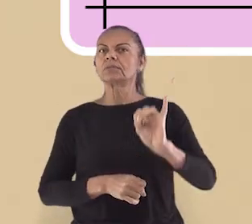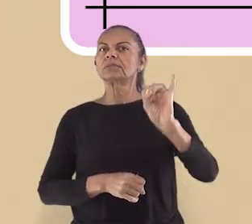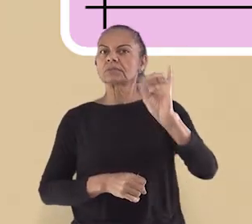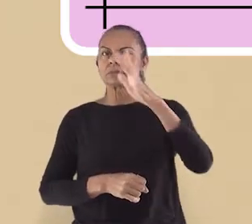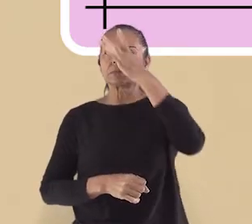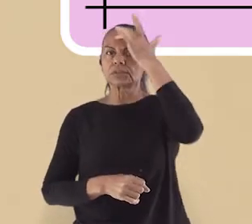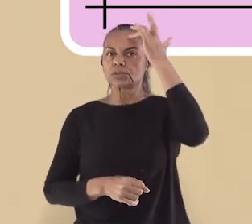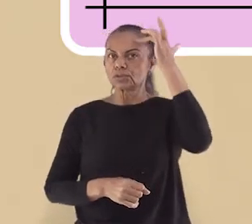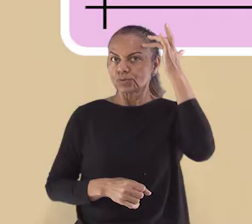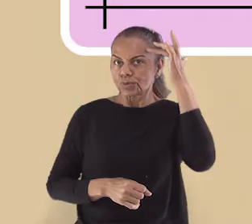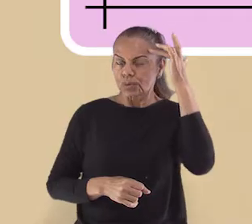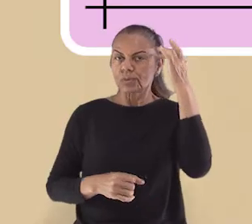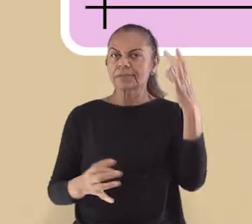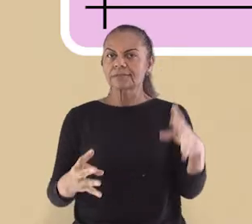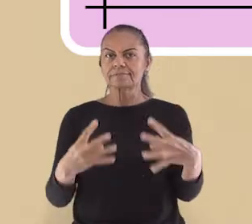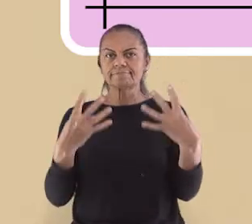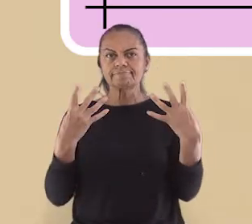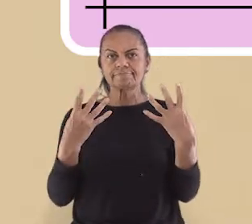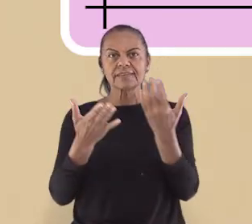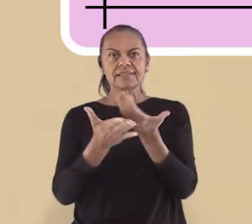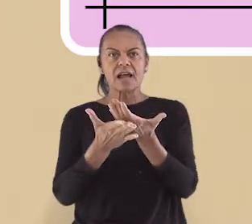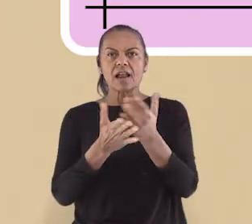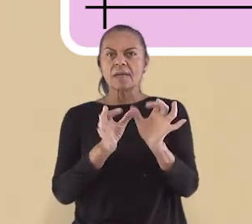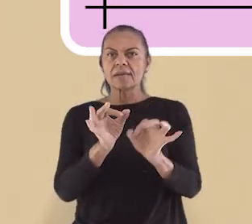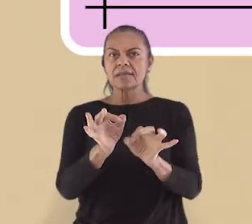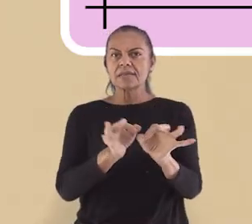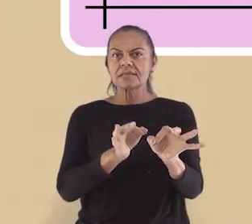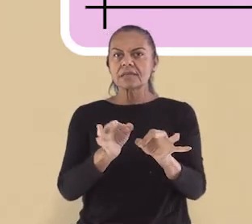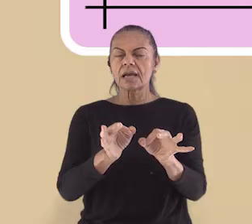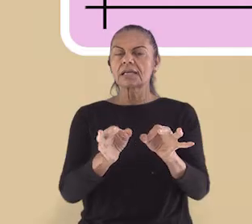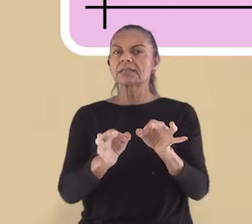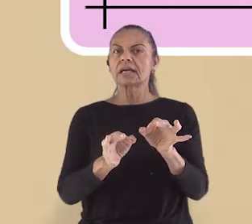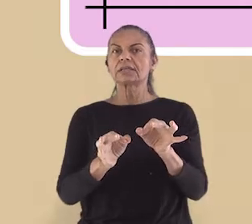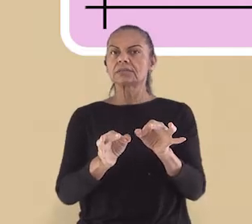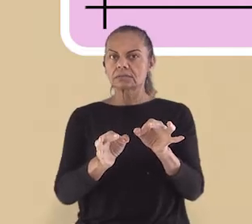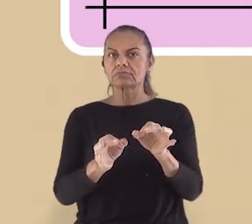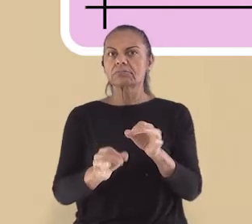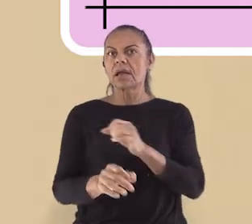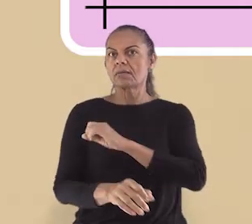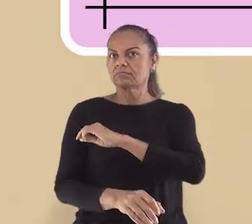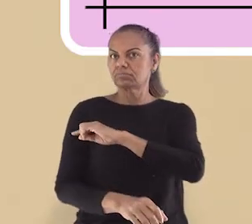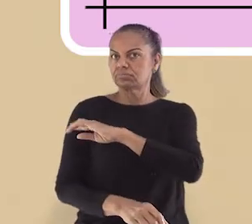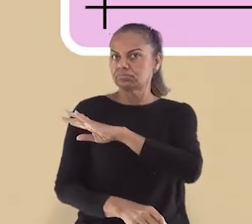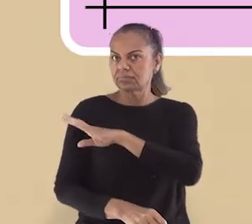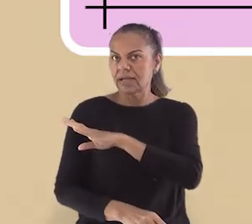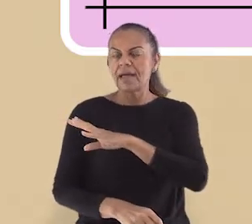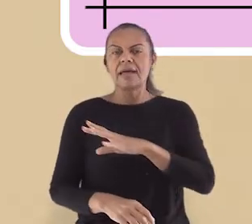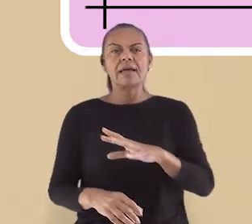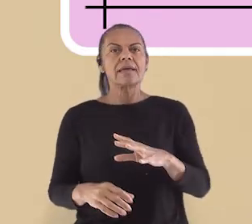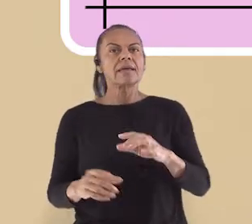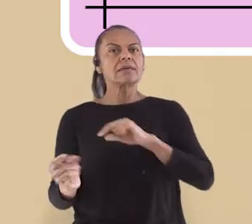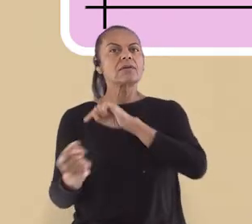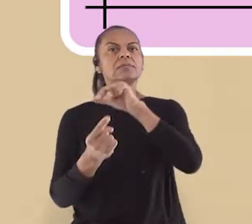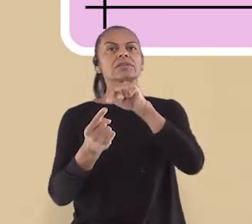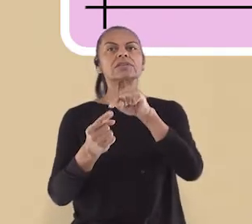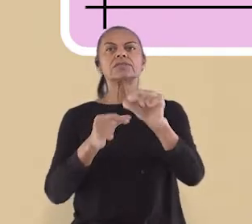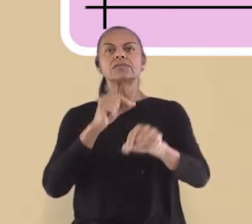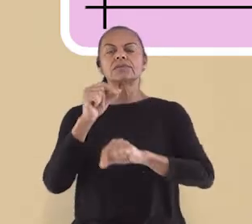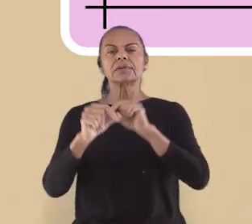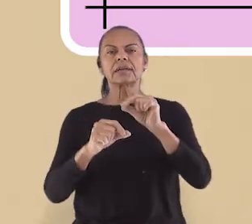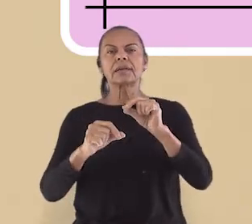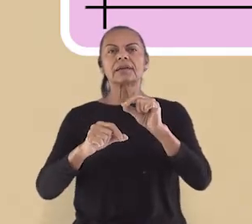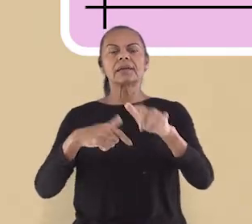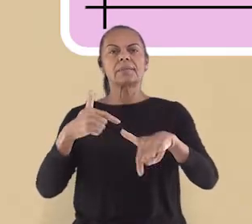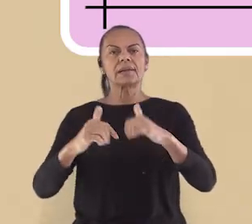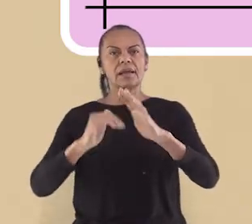importantes a todos que estiverem nos acompanhando. Esta aula foi planejada para os anos iniciais e tem como objetivo trabalhar a